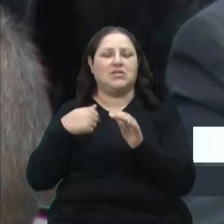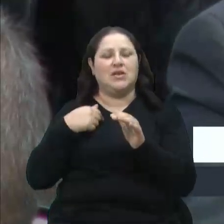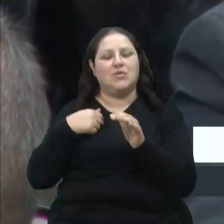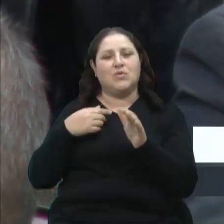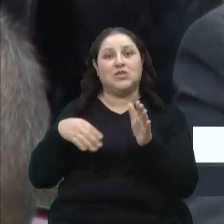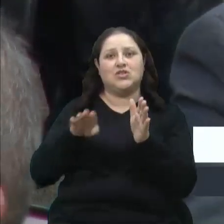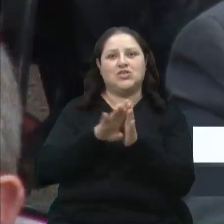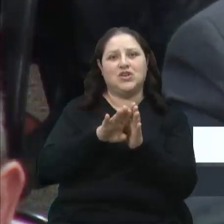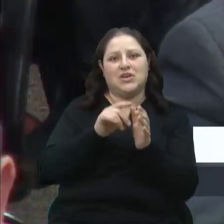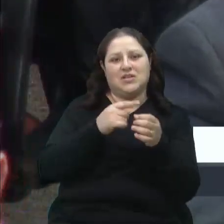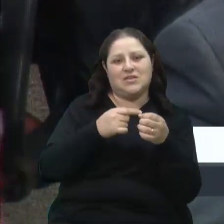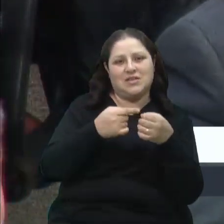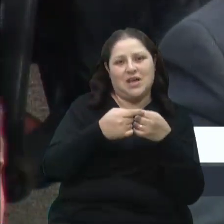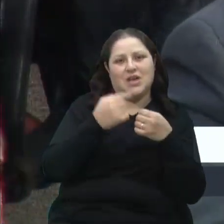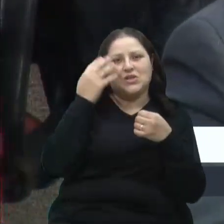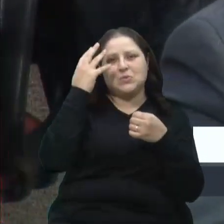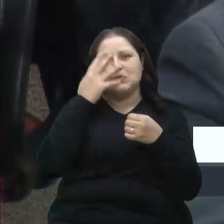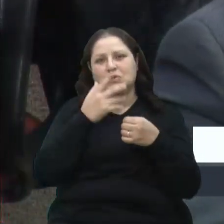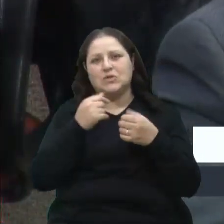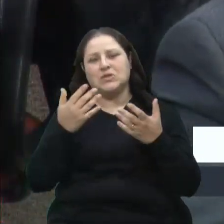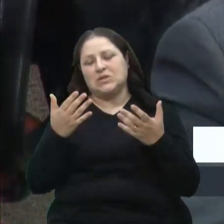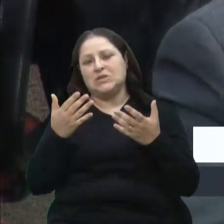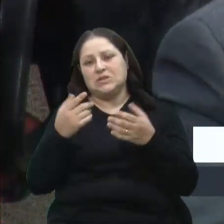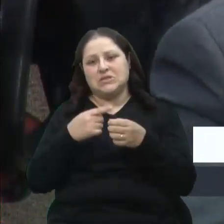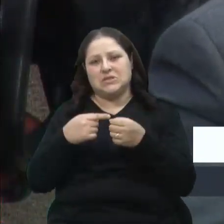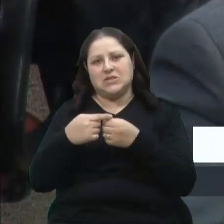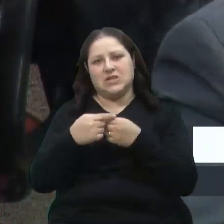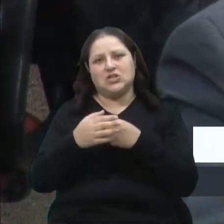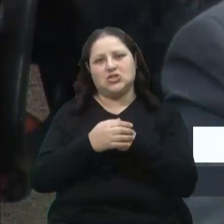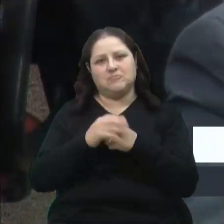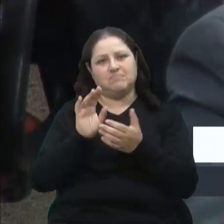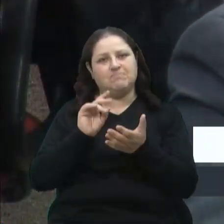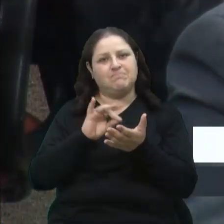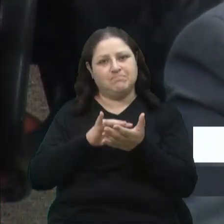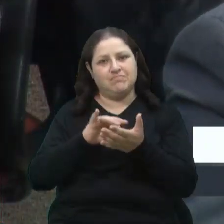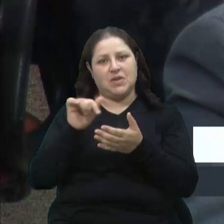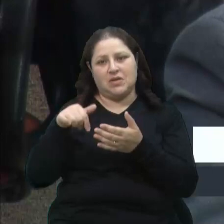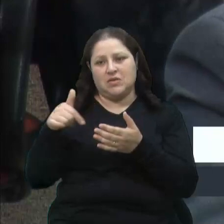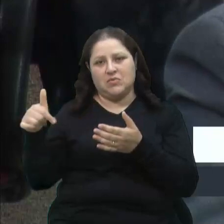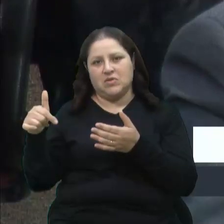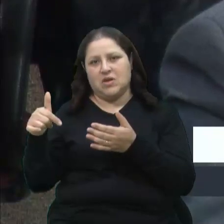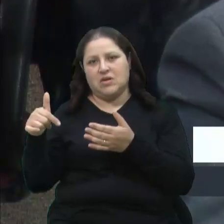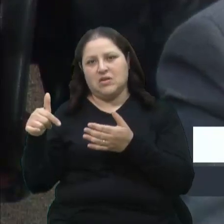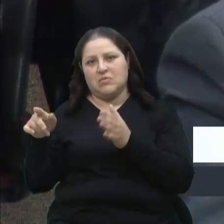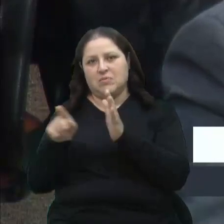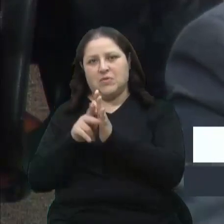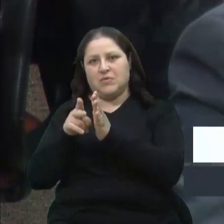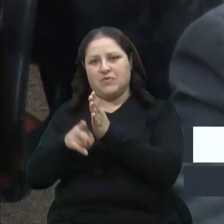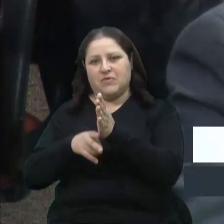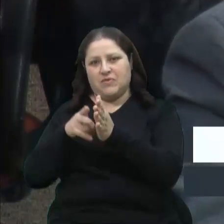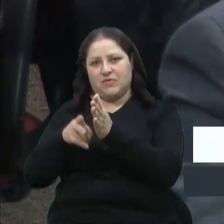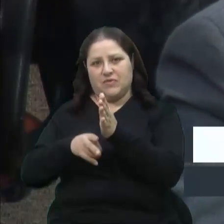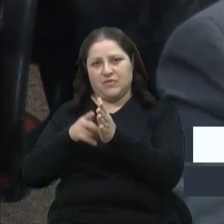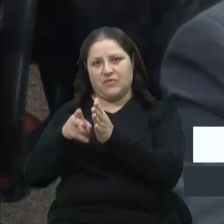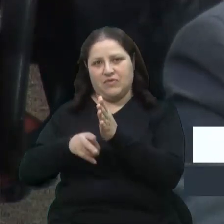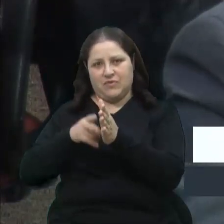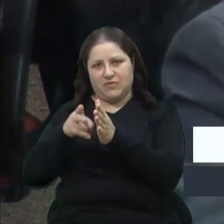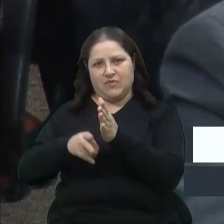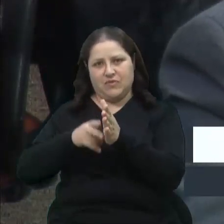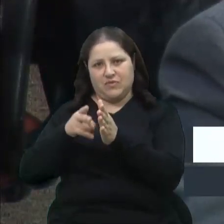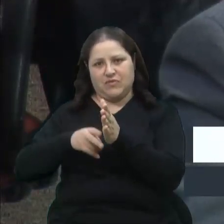chegando em Caxias do Sul, olha que cidade, né, de bonita. E realmente, já que a gente não tem ferrovias, né, que também seria um